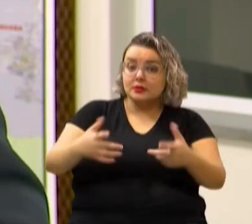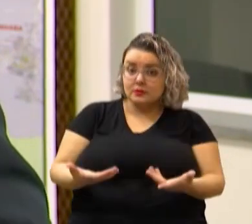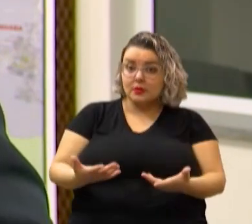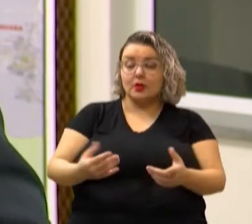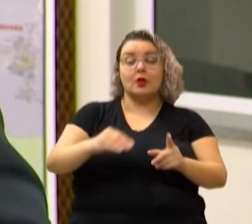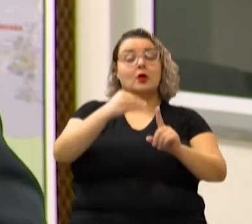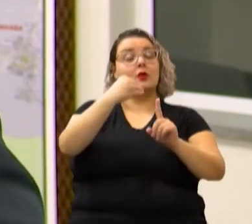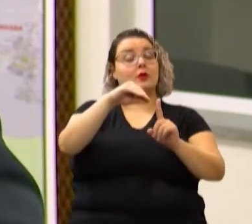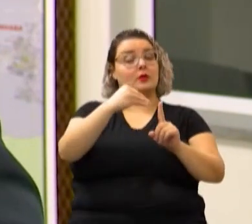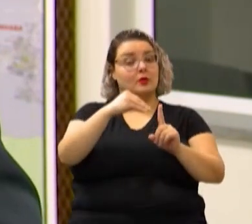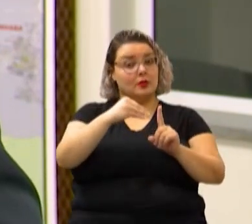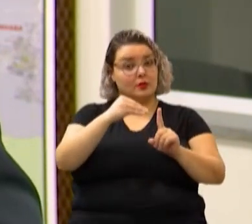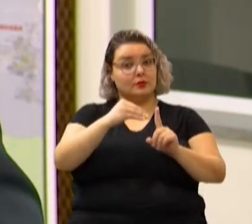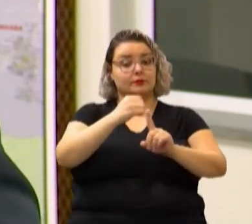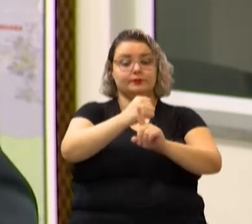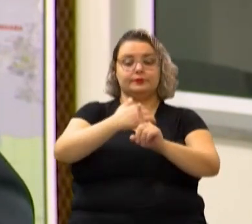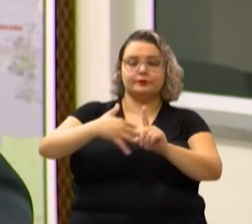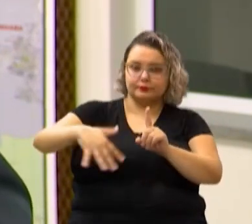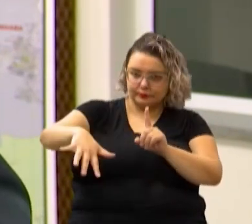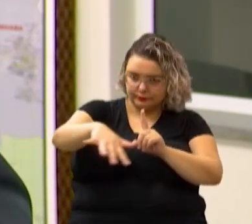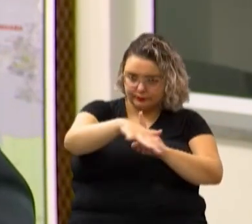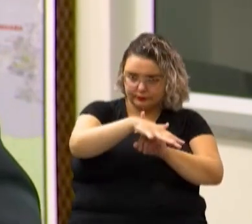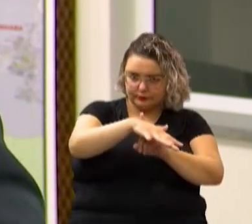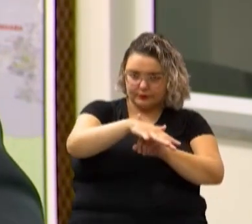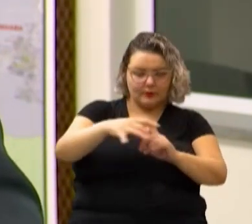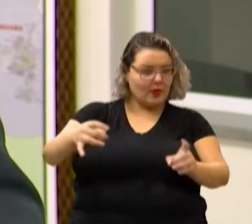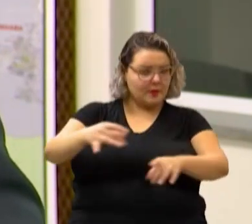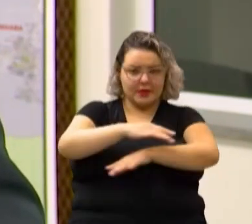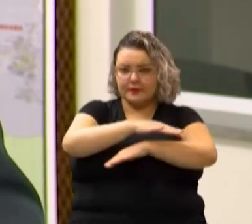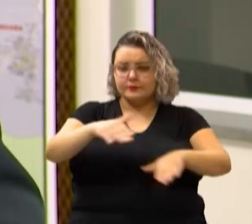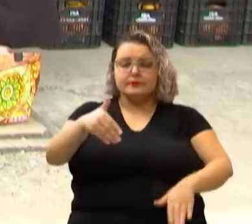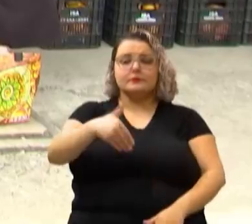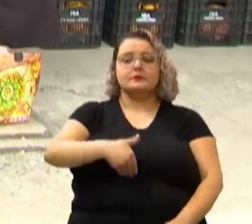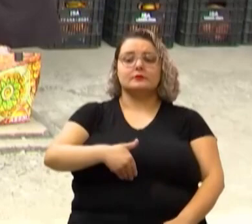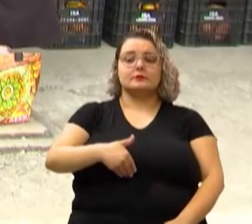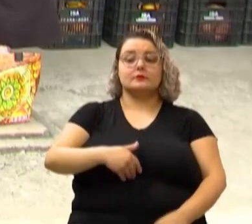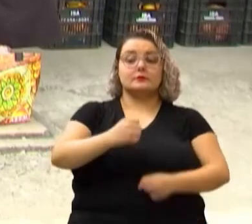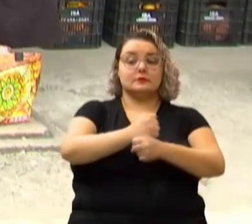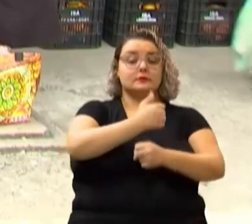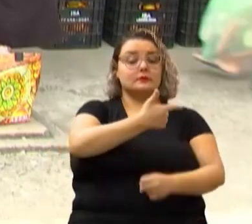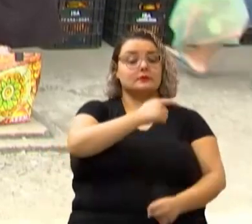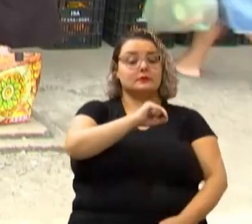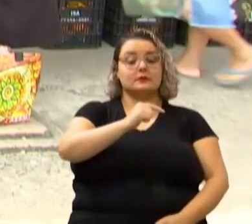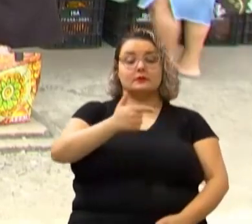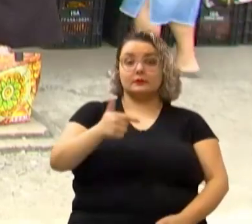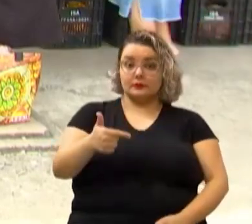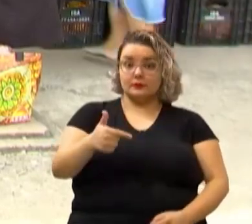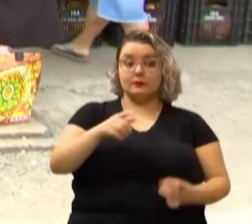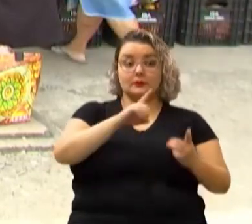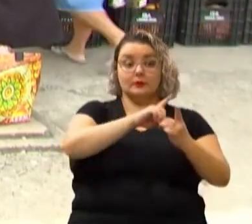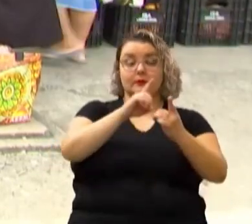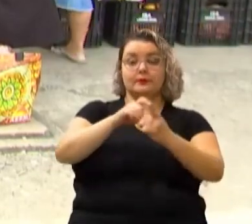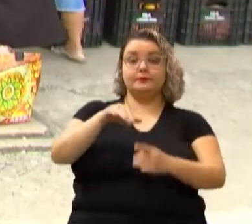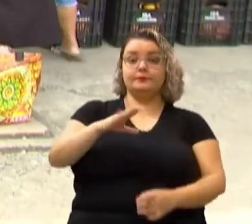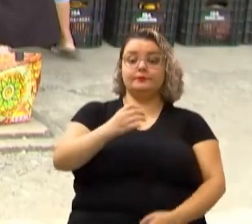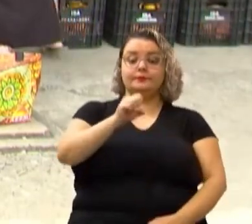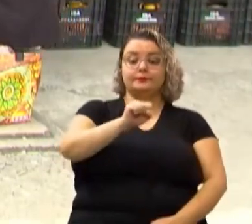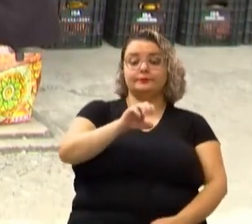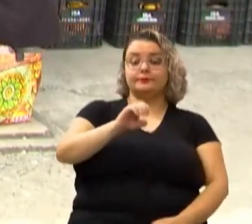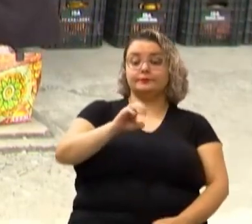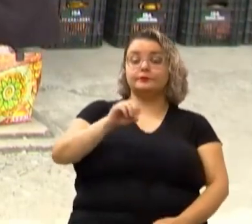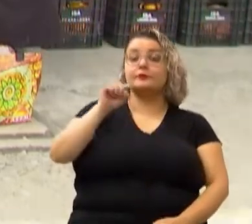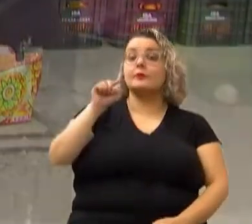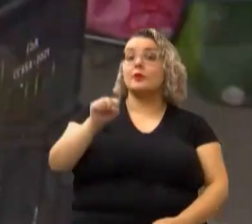as pessoas em vulnerabilidade social. Combate à fome. No ano de 2022, atendeu mais